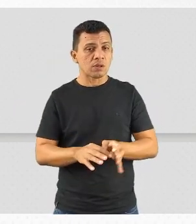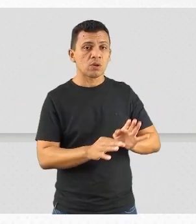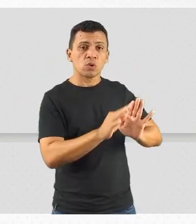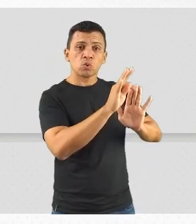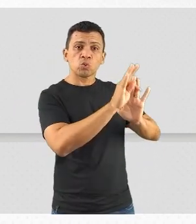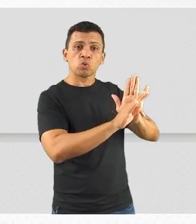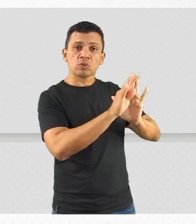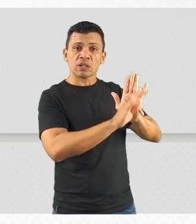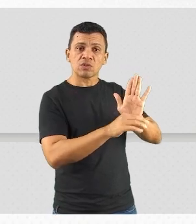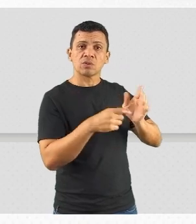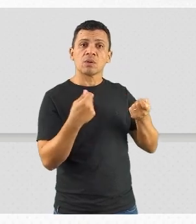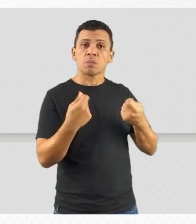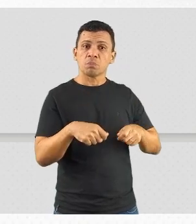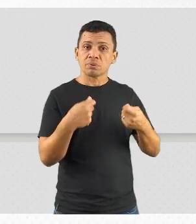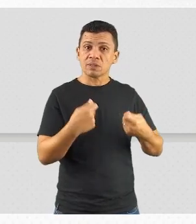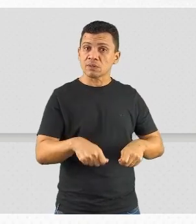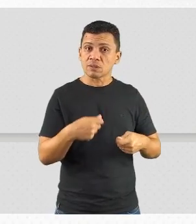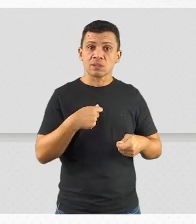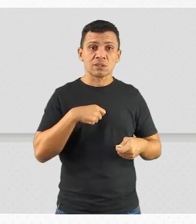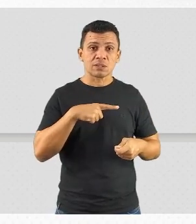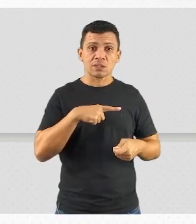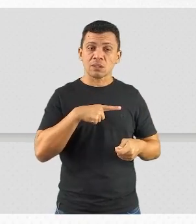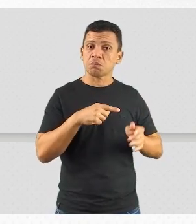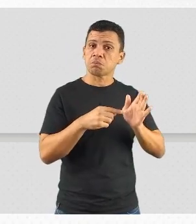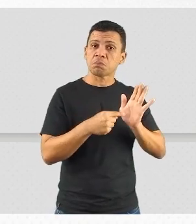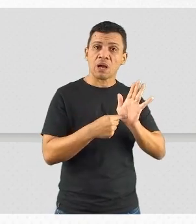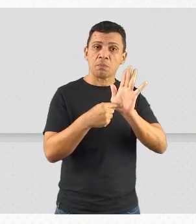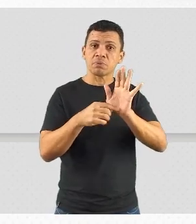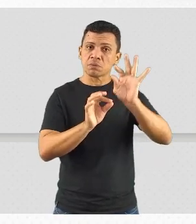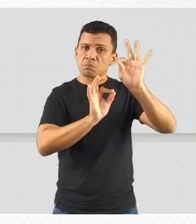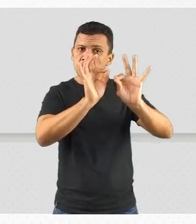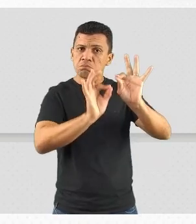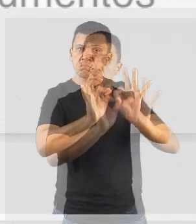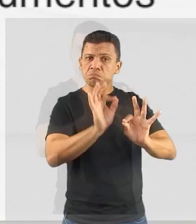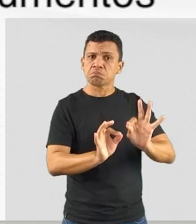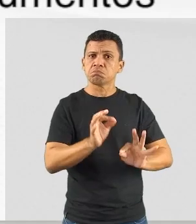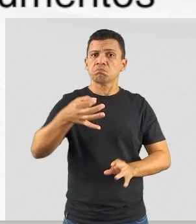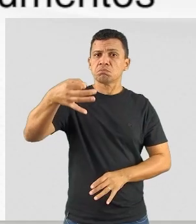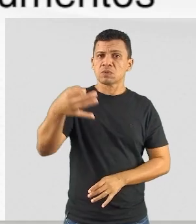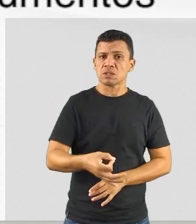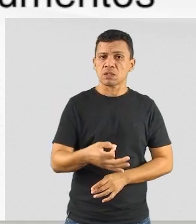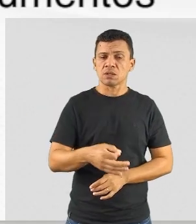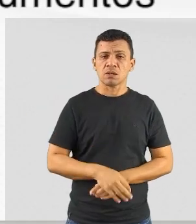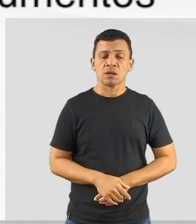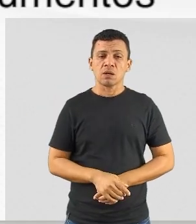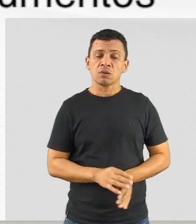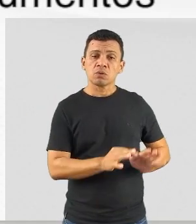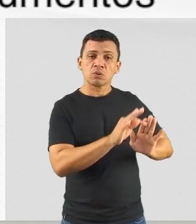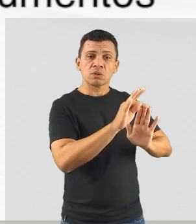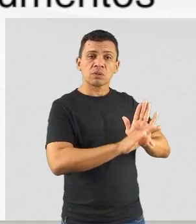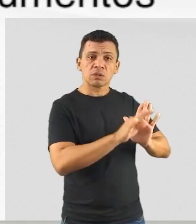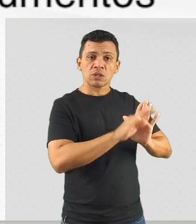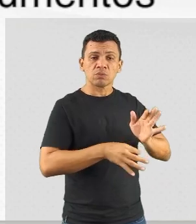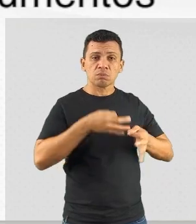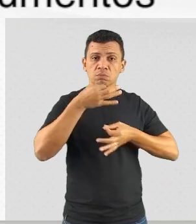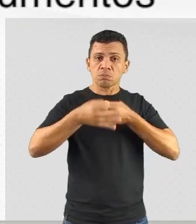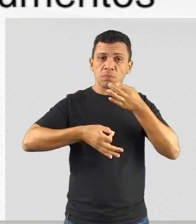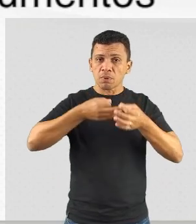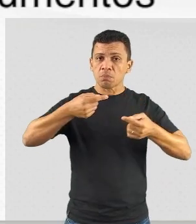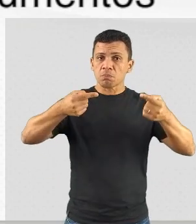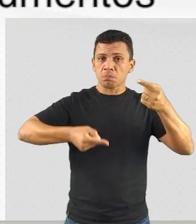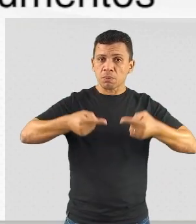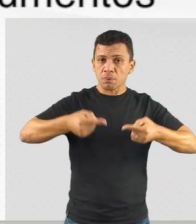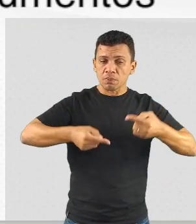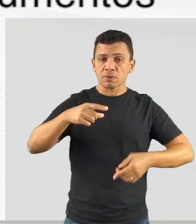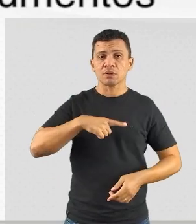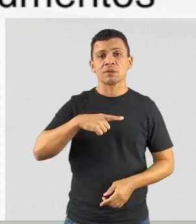ser bem apresentados, bem articulados, para que num texto dissertativo argumentativo, a minha argumentação seja